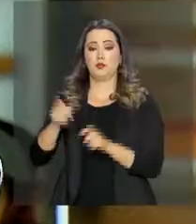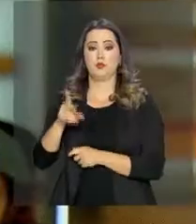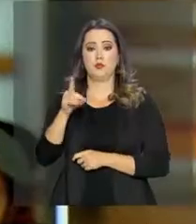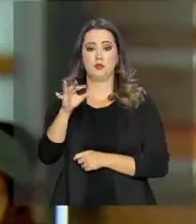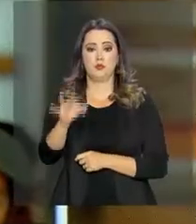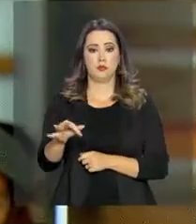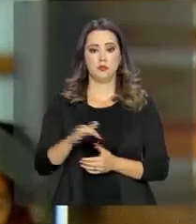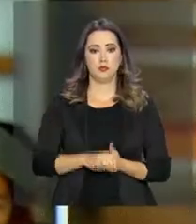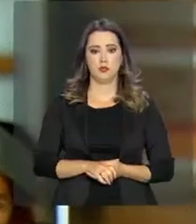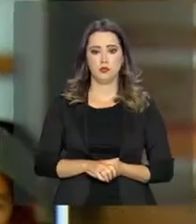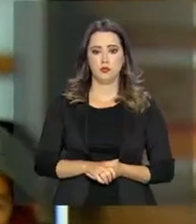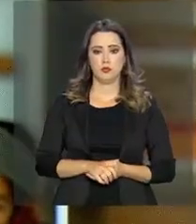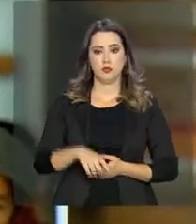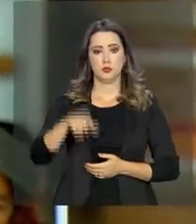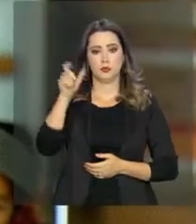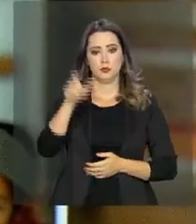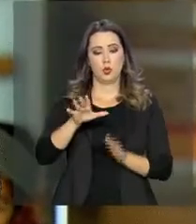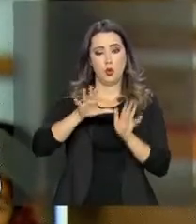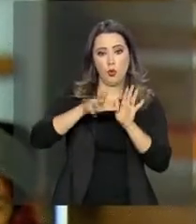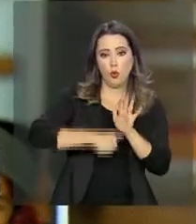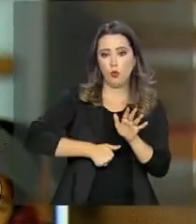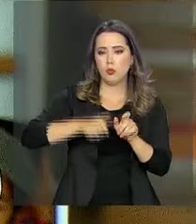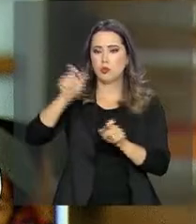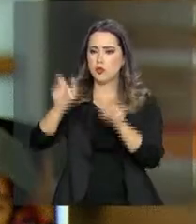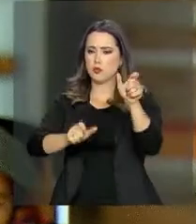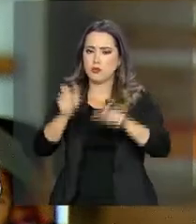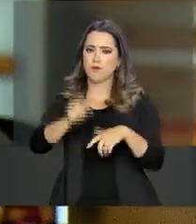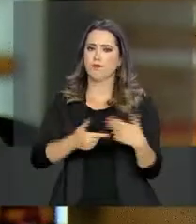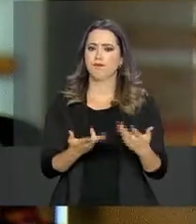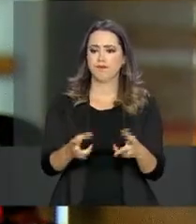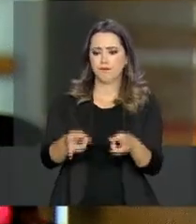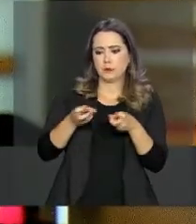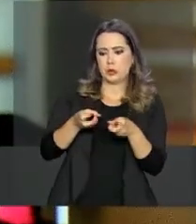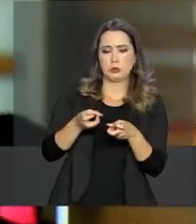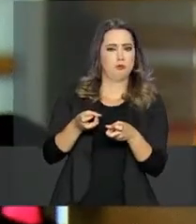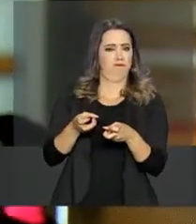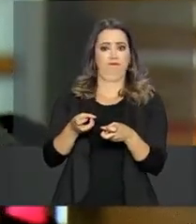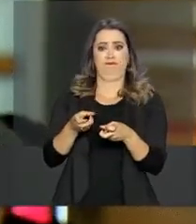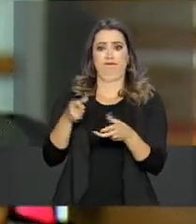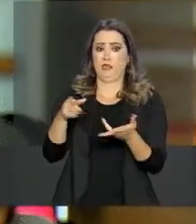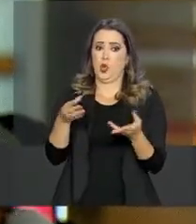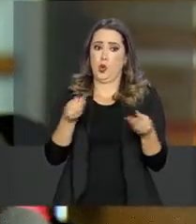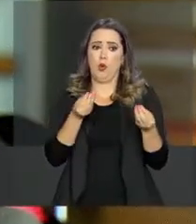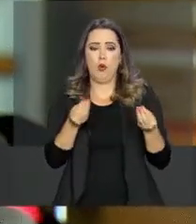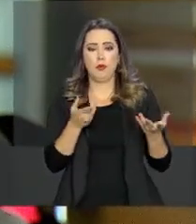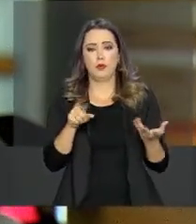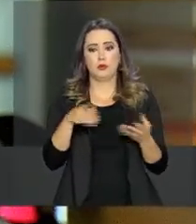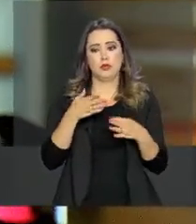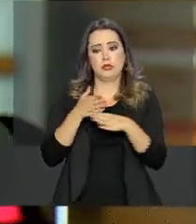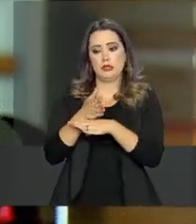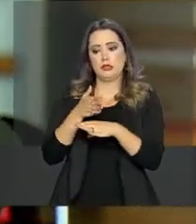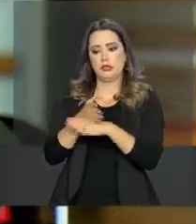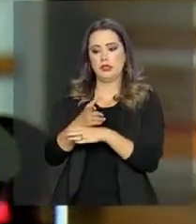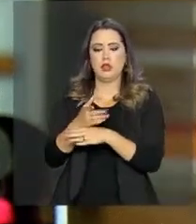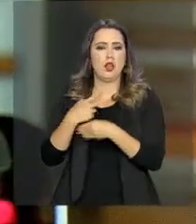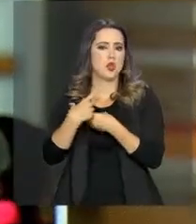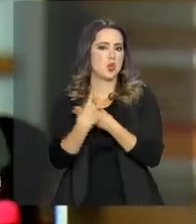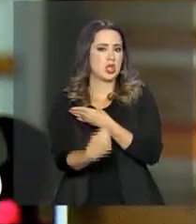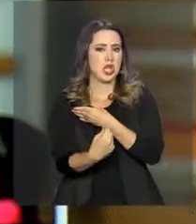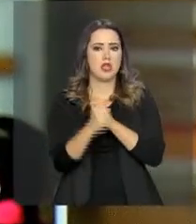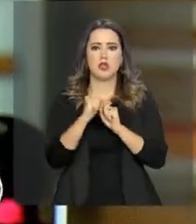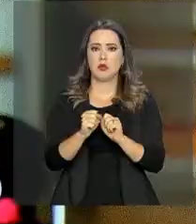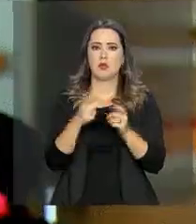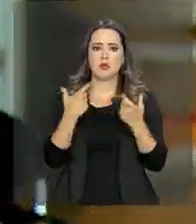Federal. O tráfico de pessoas é um crime que pode passar desapercebido pela sociedade. A porta de entrada ou de saída pode ser